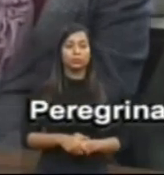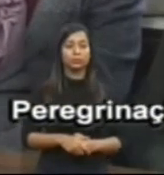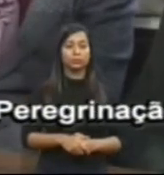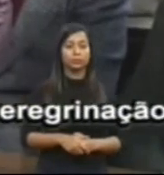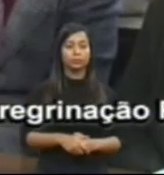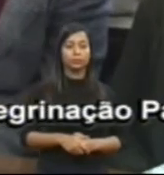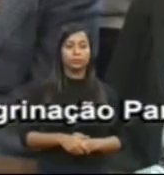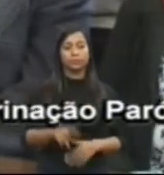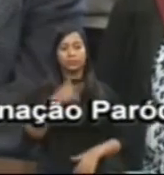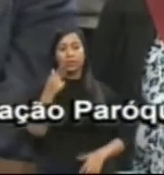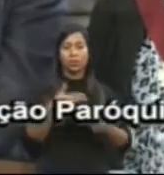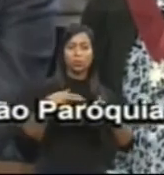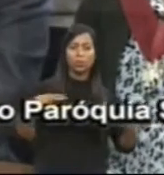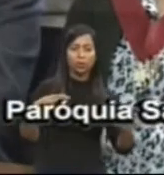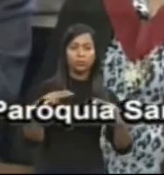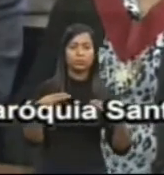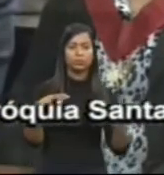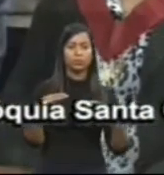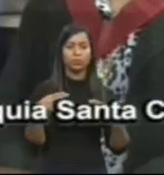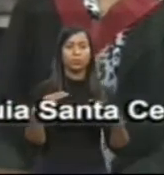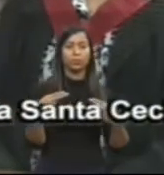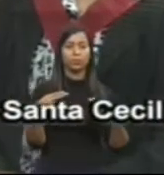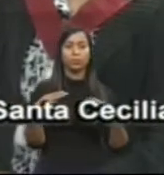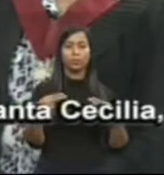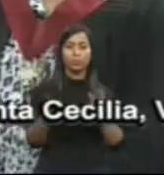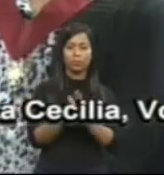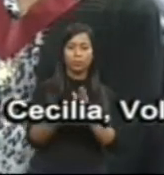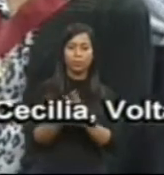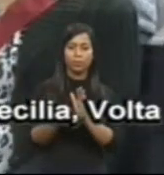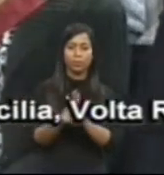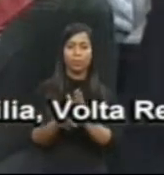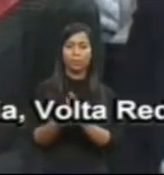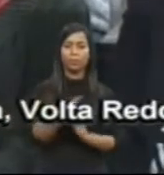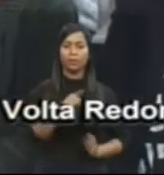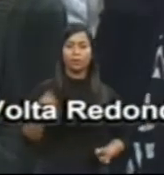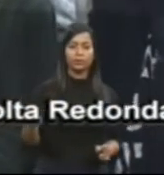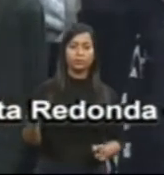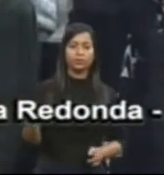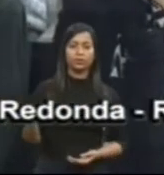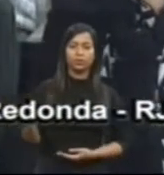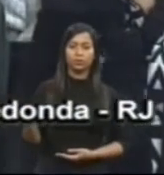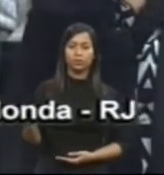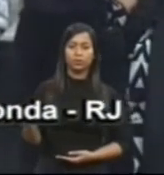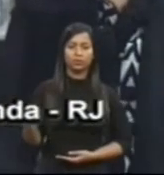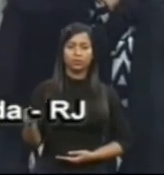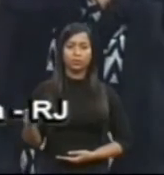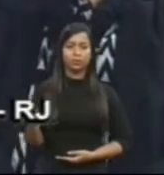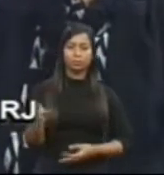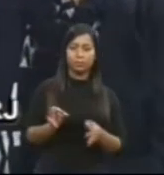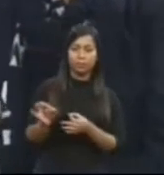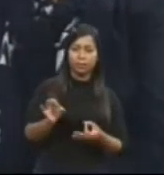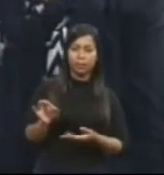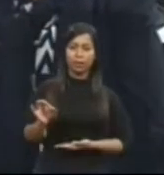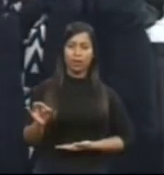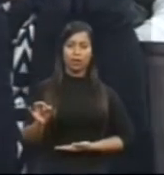Vou dar alguns materiais, né, os condimentos, para vocês fazerem depois, prepararem